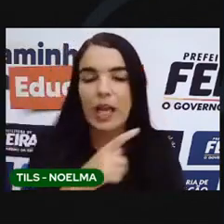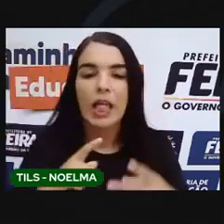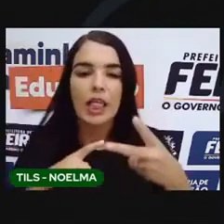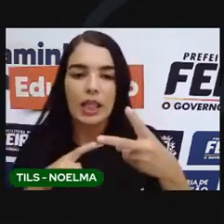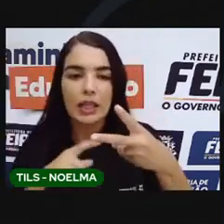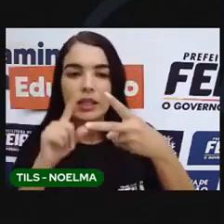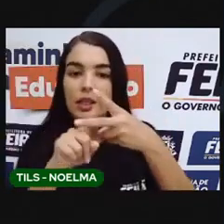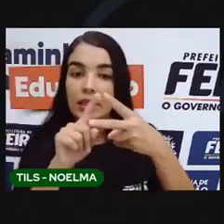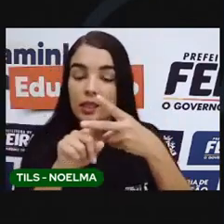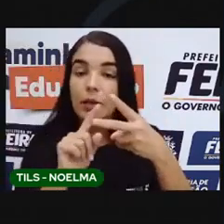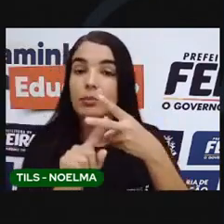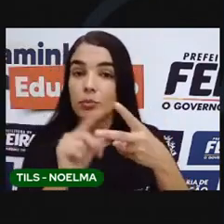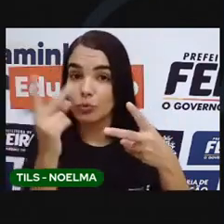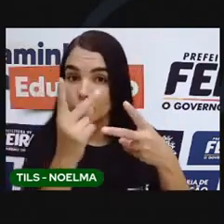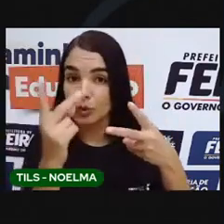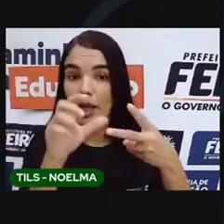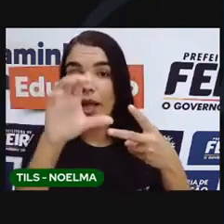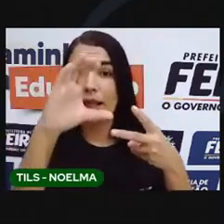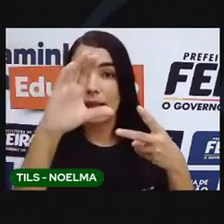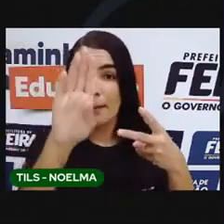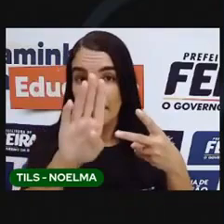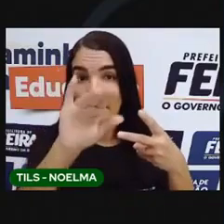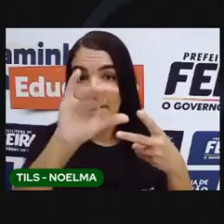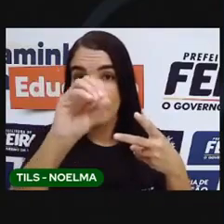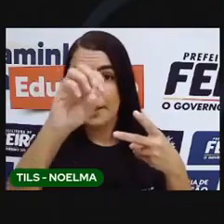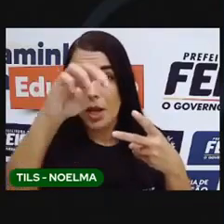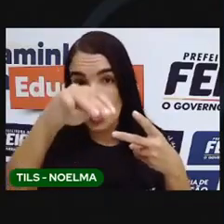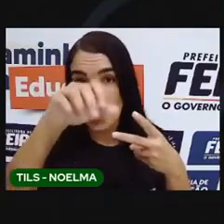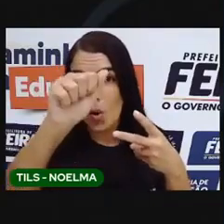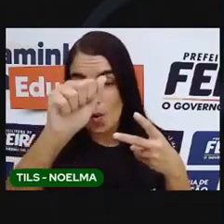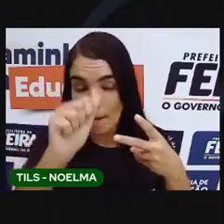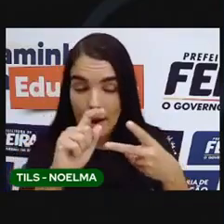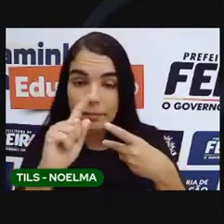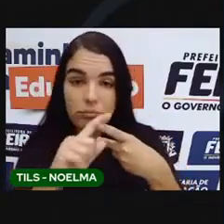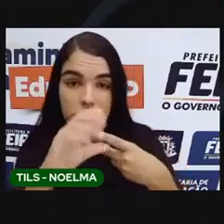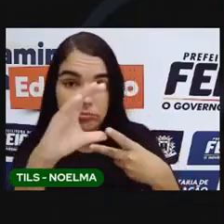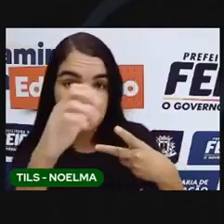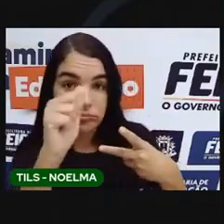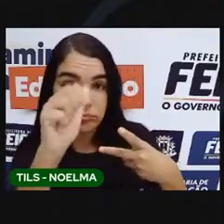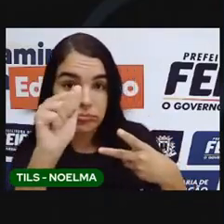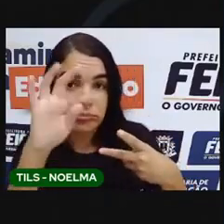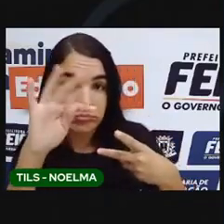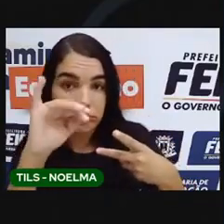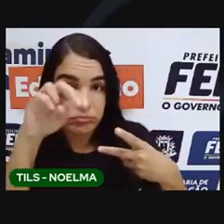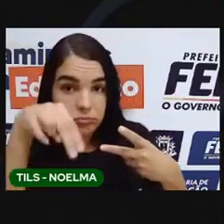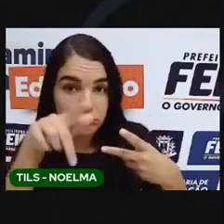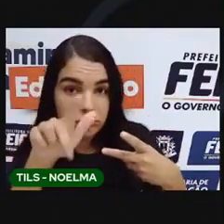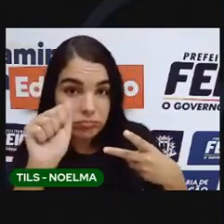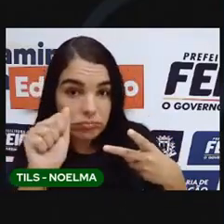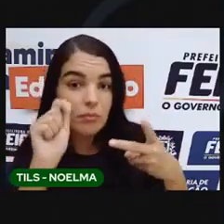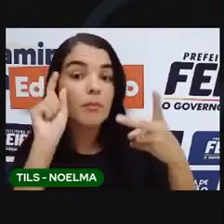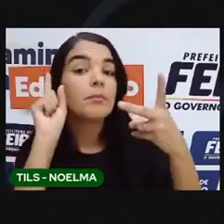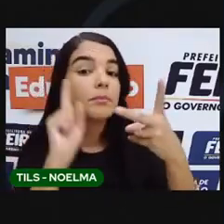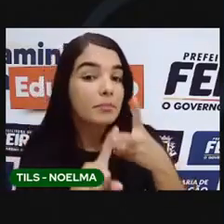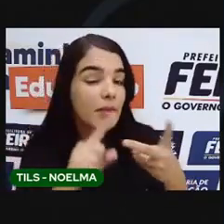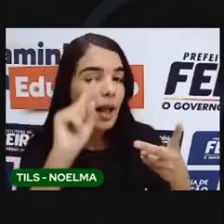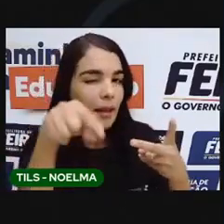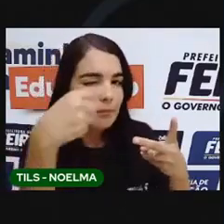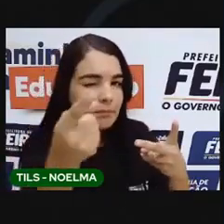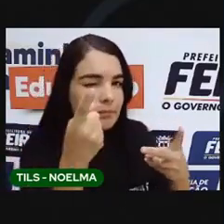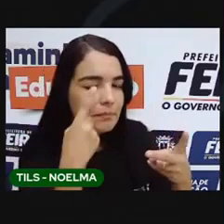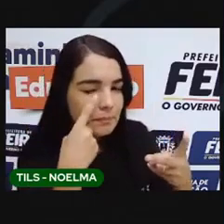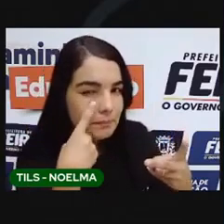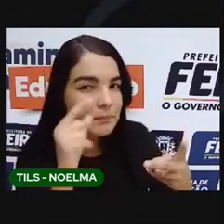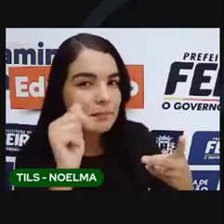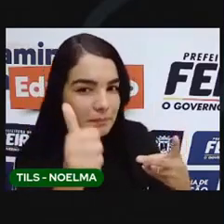é bioma desses biomas é a Caatinga, e o outro nós vamos ver mais para frente um pouquinho, falar